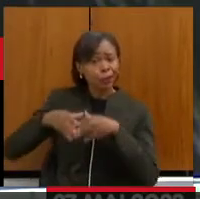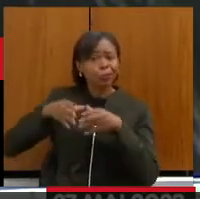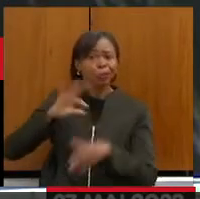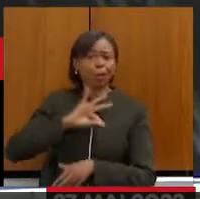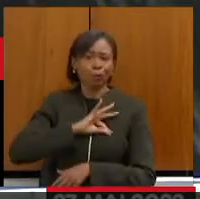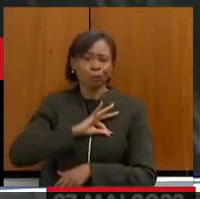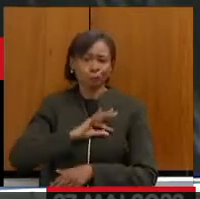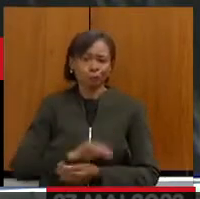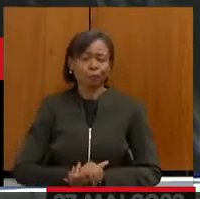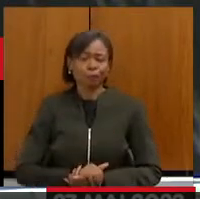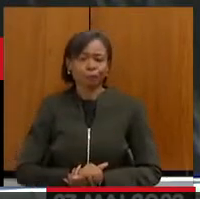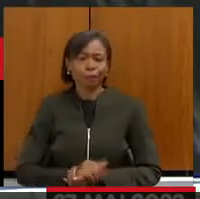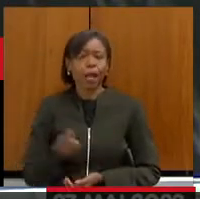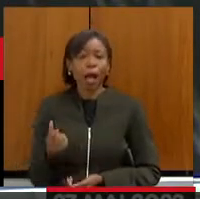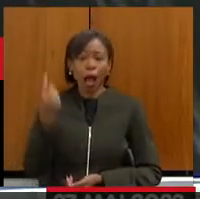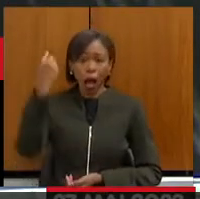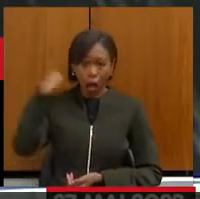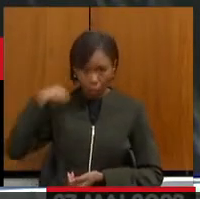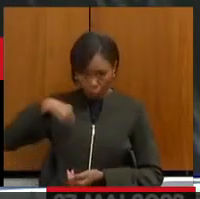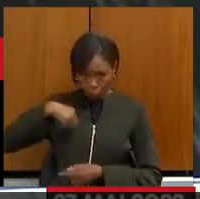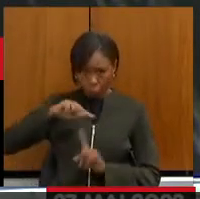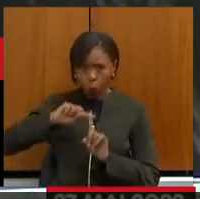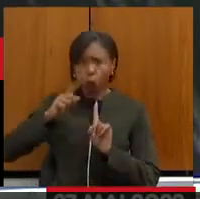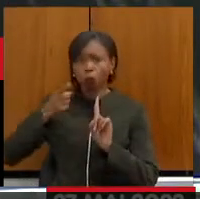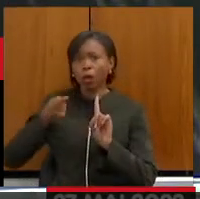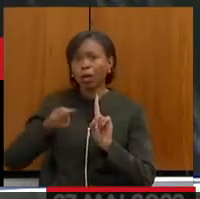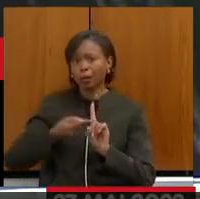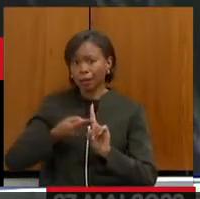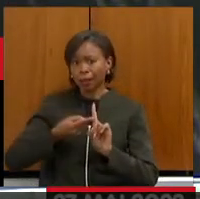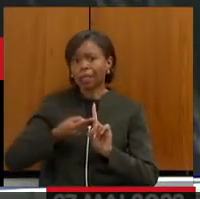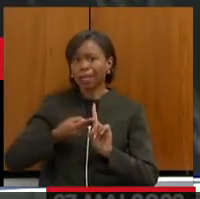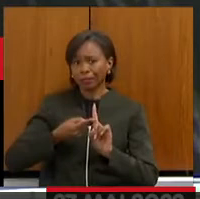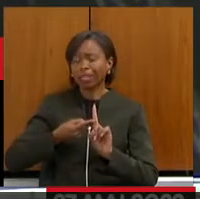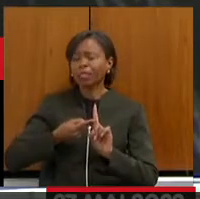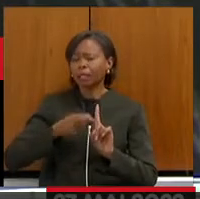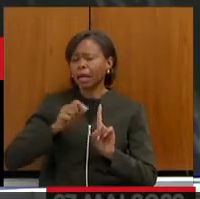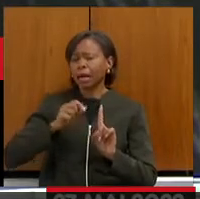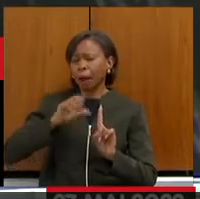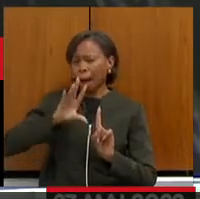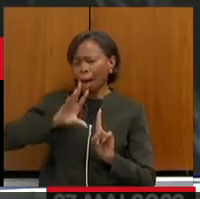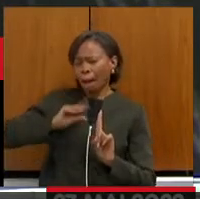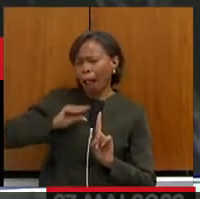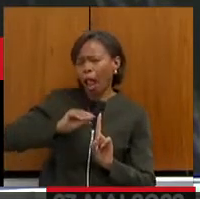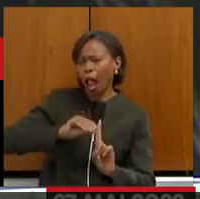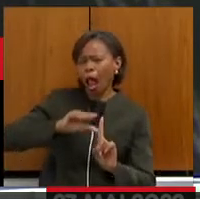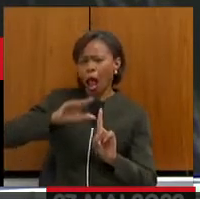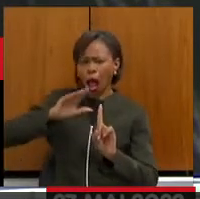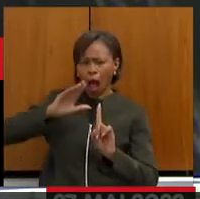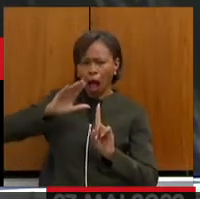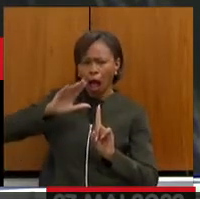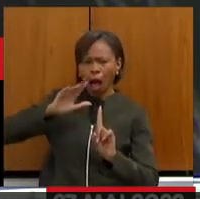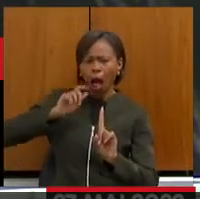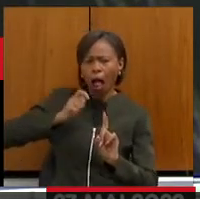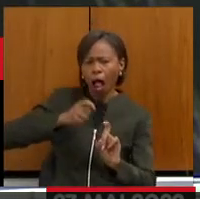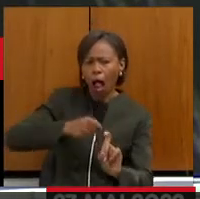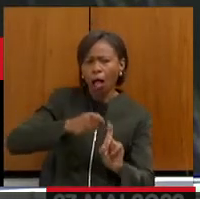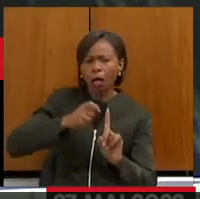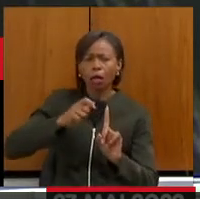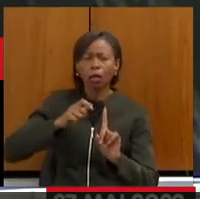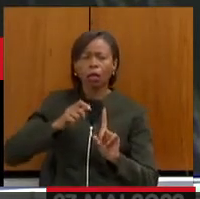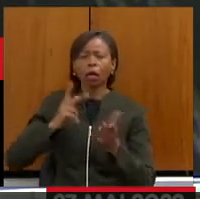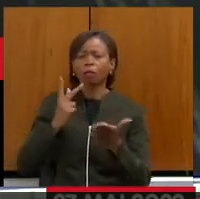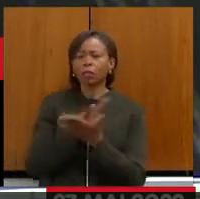policiais quando eu estava grávida conduta se configuraram assédio moral se fizeram presentes em vários momentos da minha vida